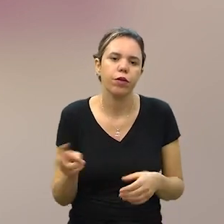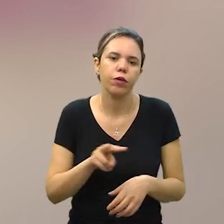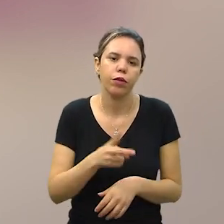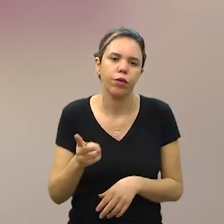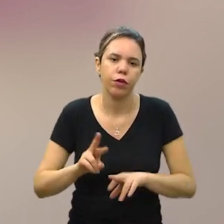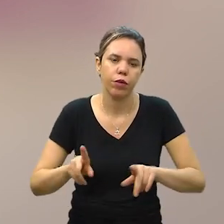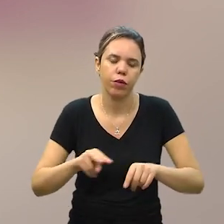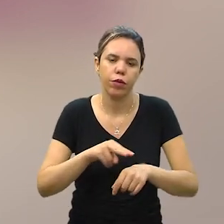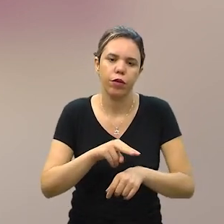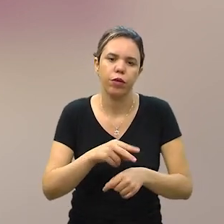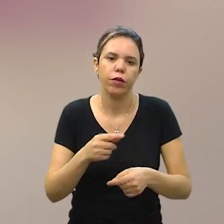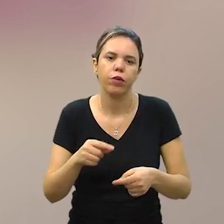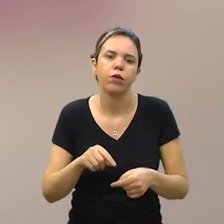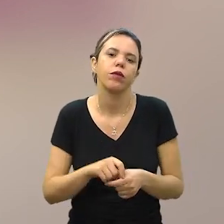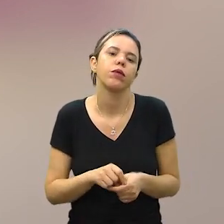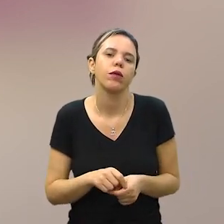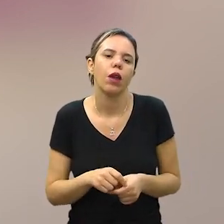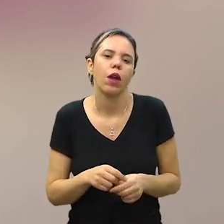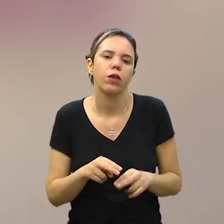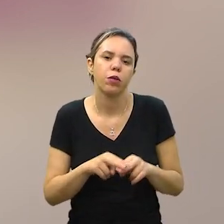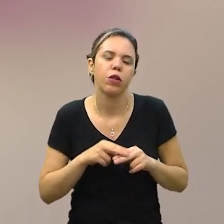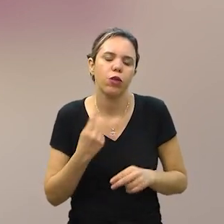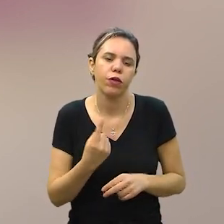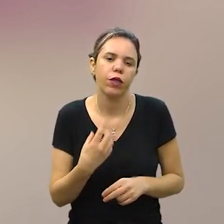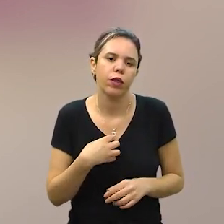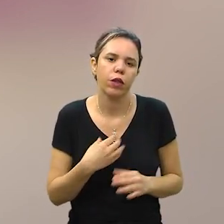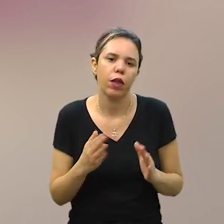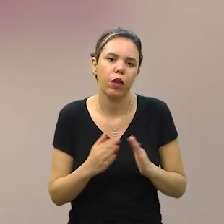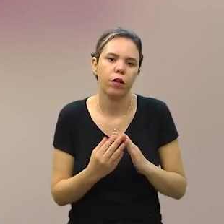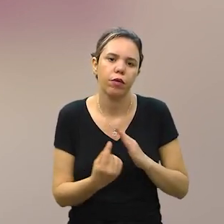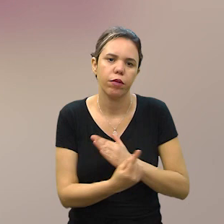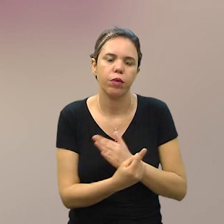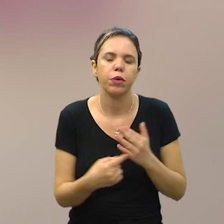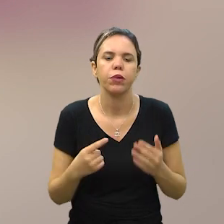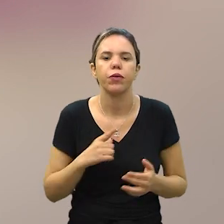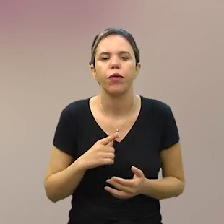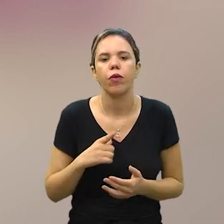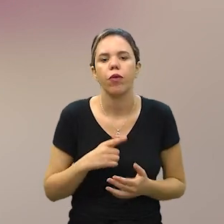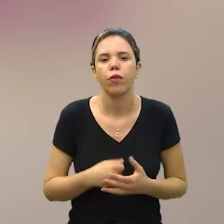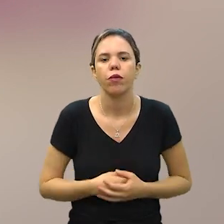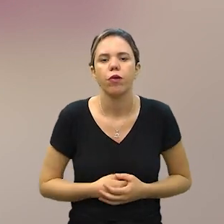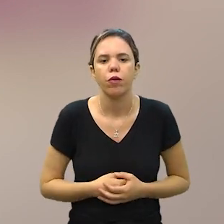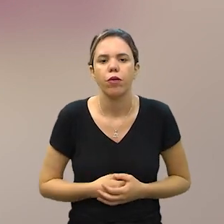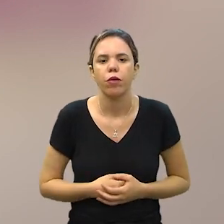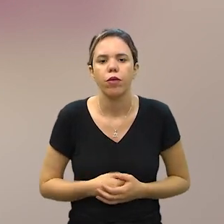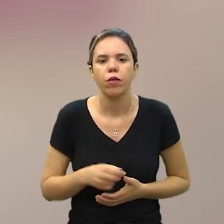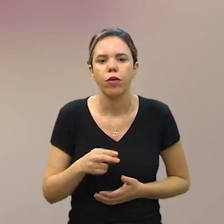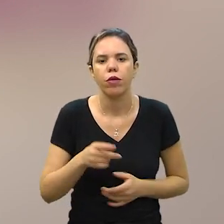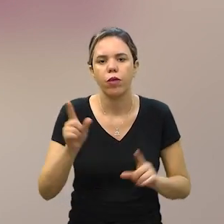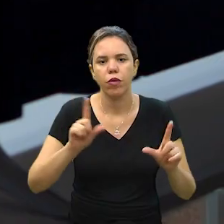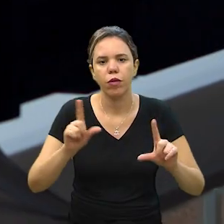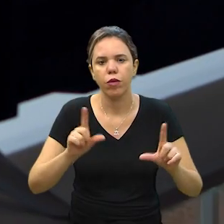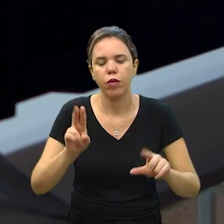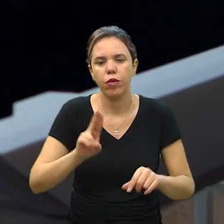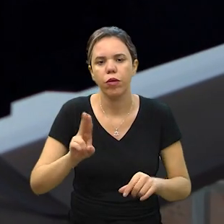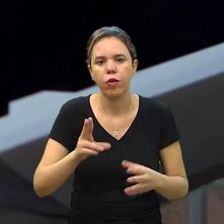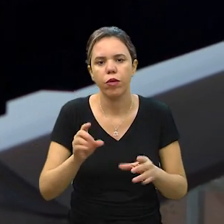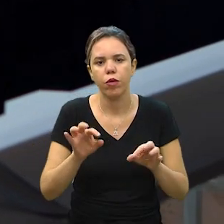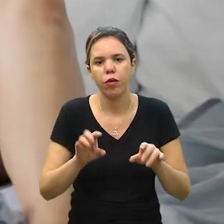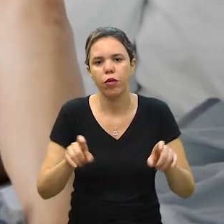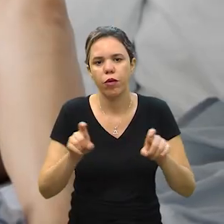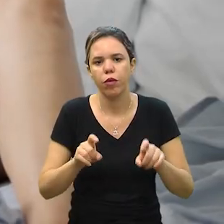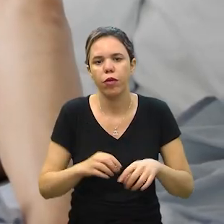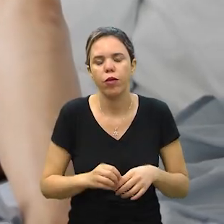exatamente o contrário, devido à questão também do isolamento, de ficar mais tempo em casa, o que nós temos? o uso da televisão,